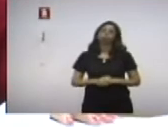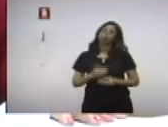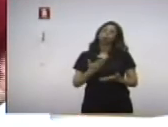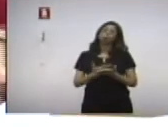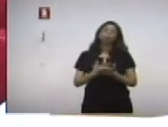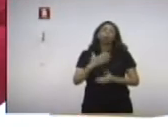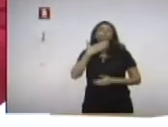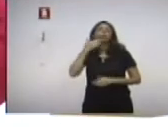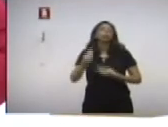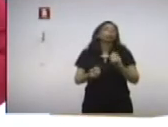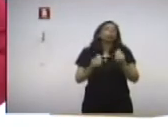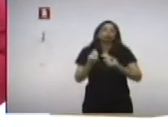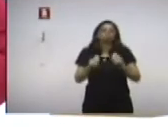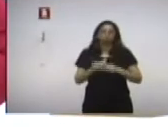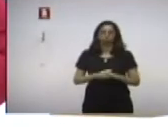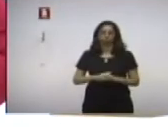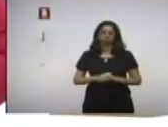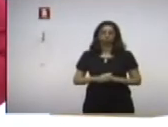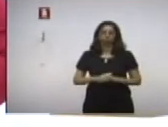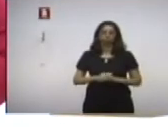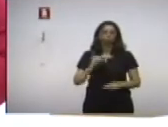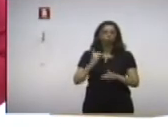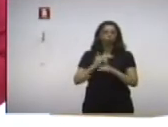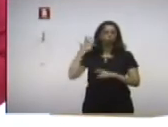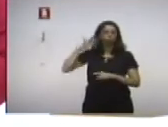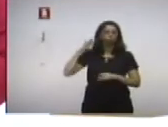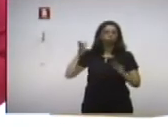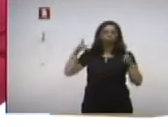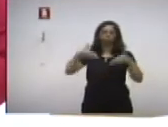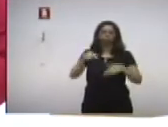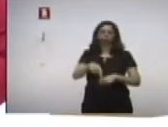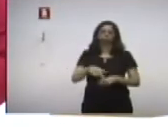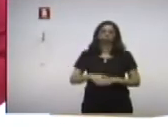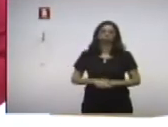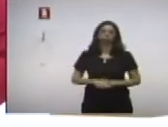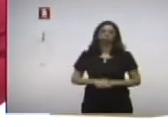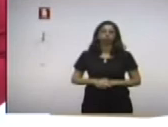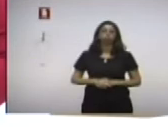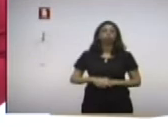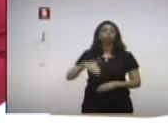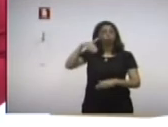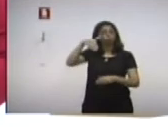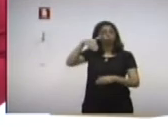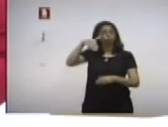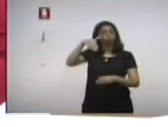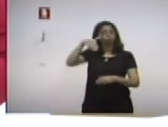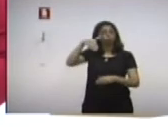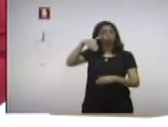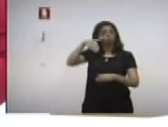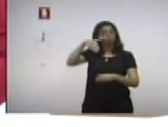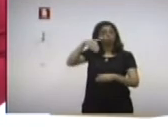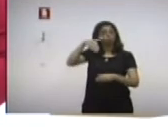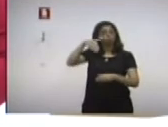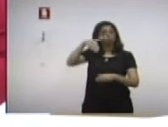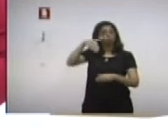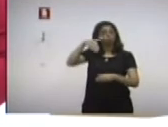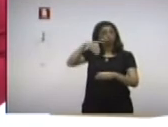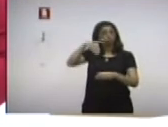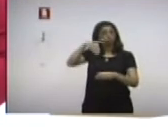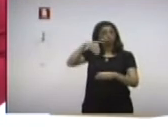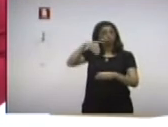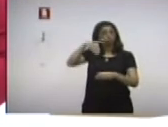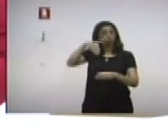estudar essa essa readequação então eu vou votar desfavorável ao